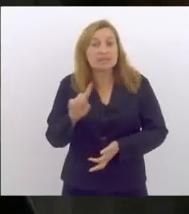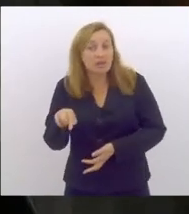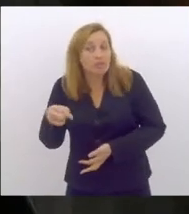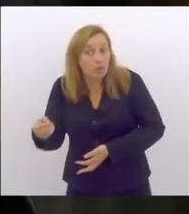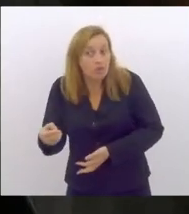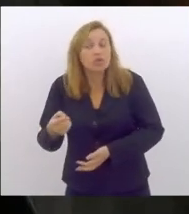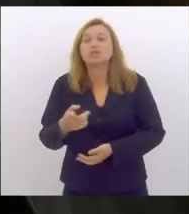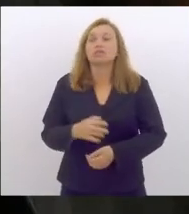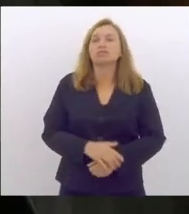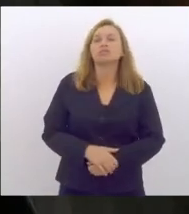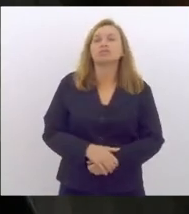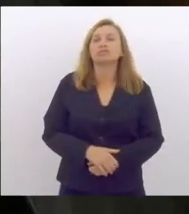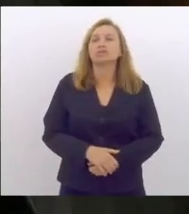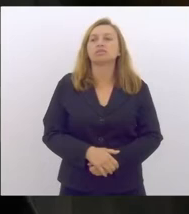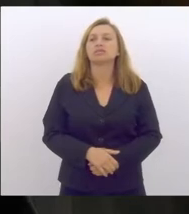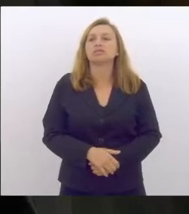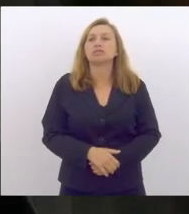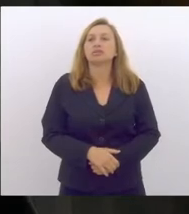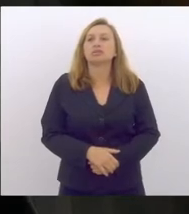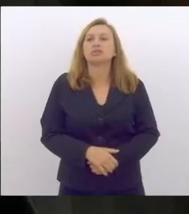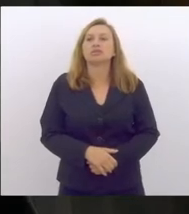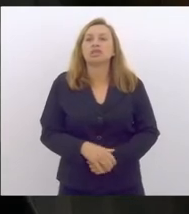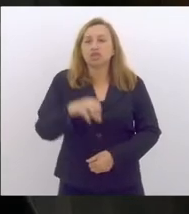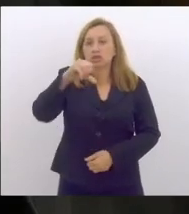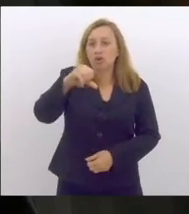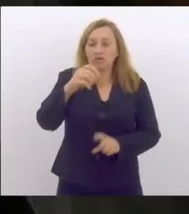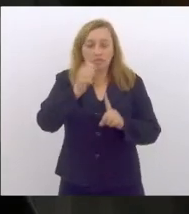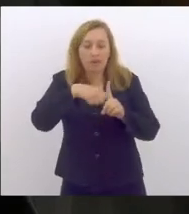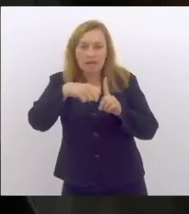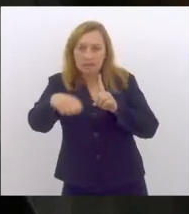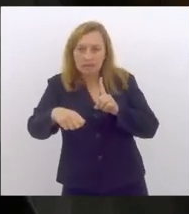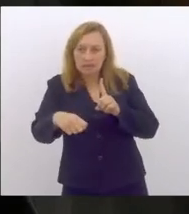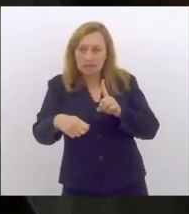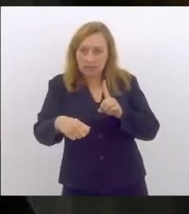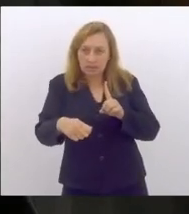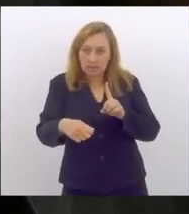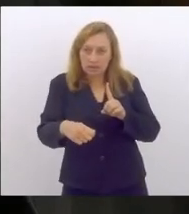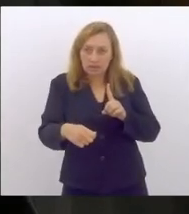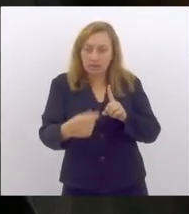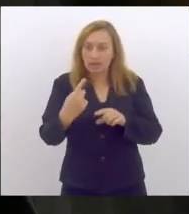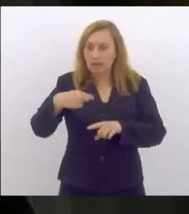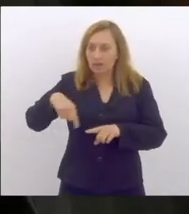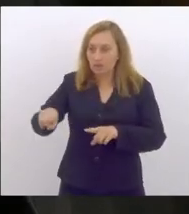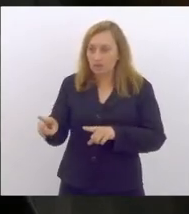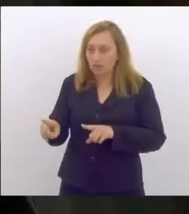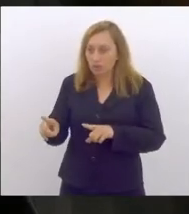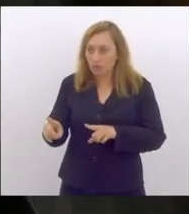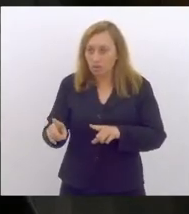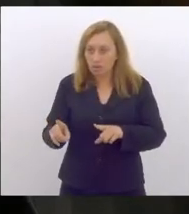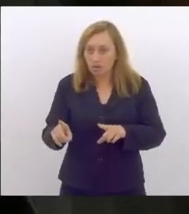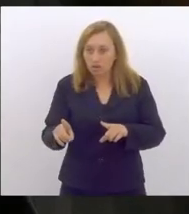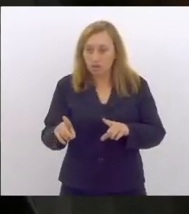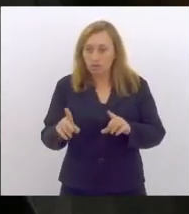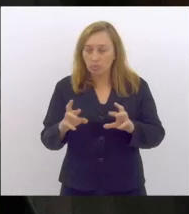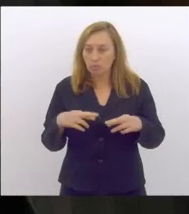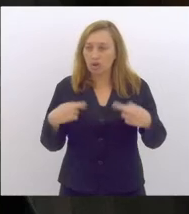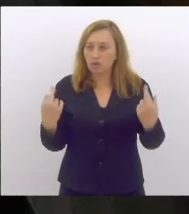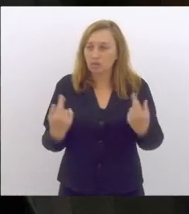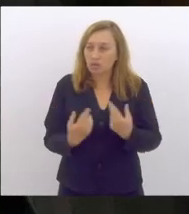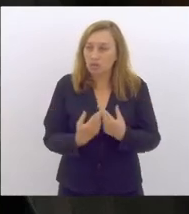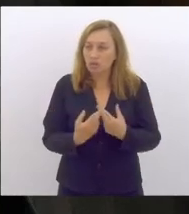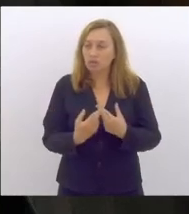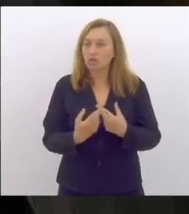disso depois de nove meses ele passou por uma audiência de instrução e julgamento